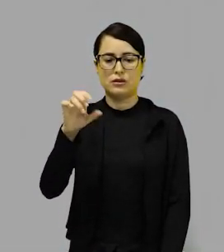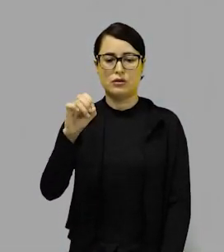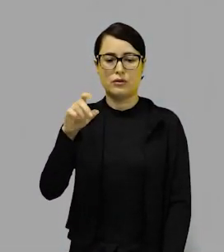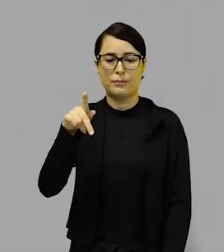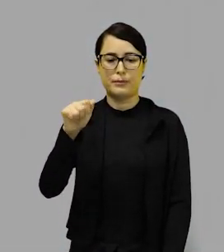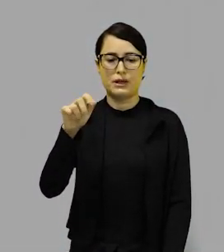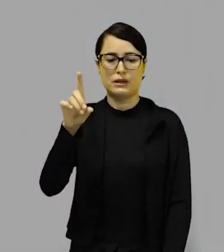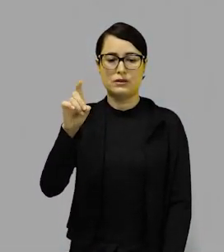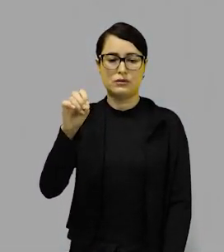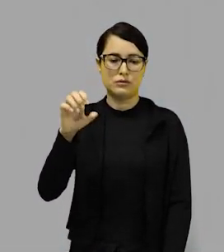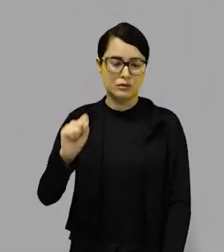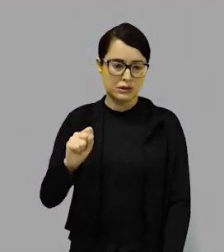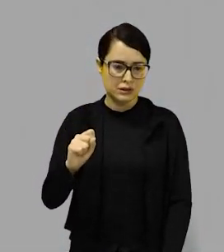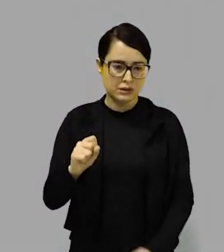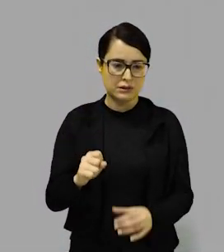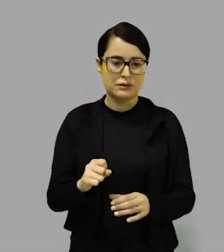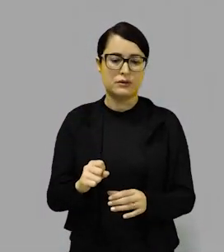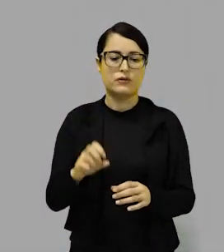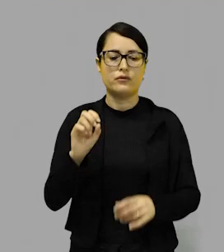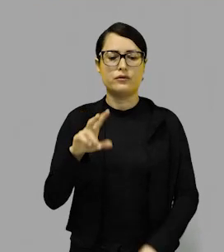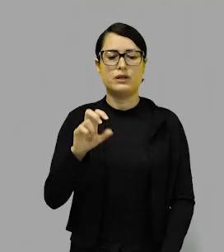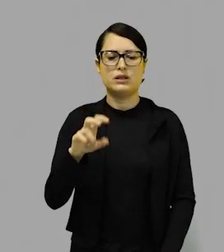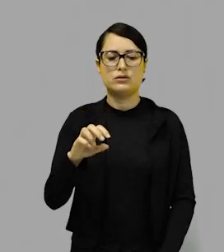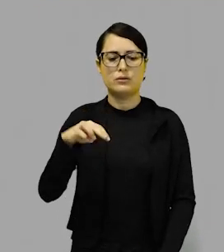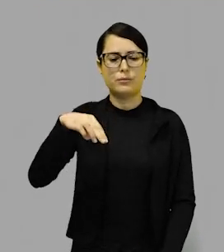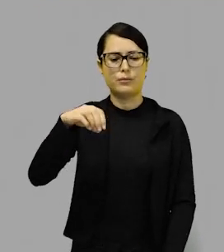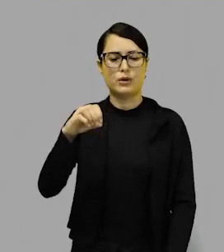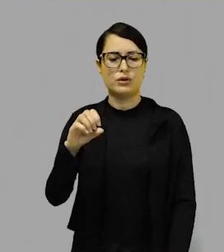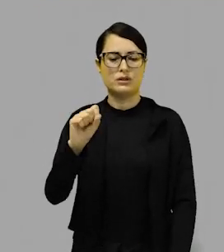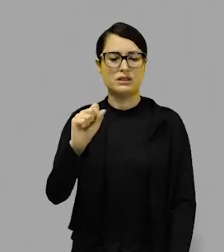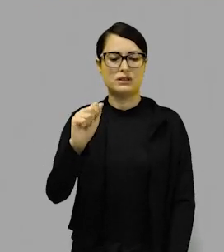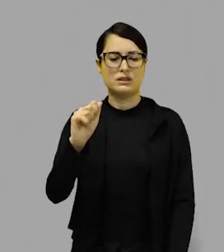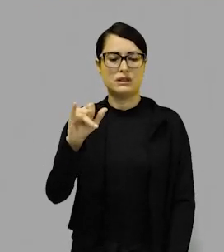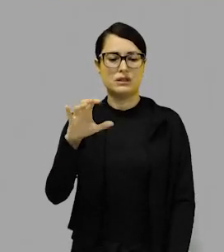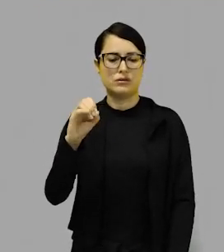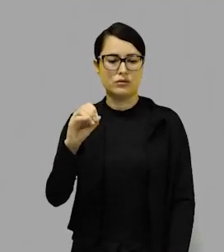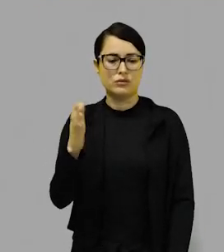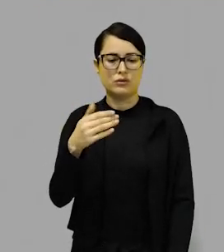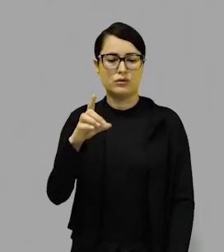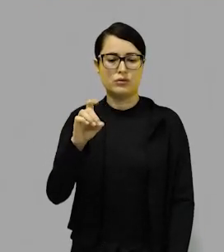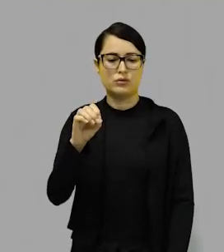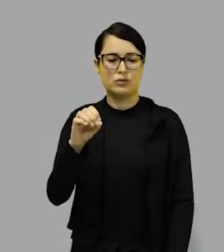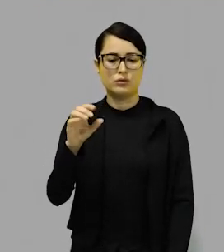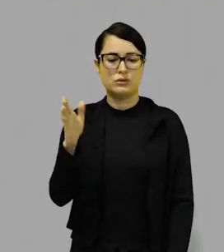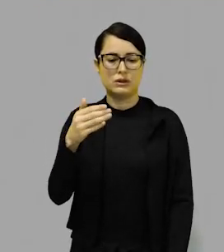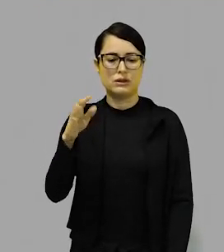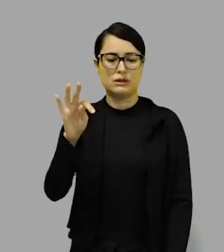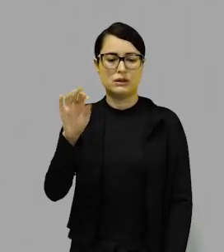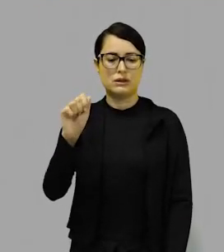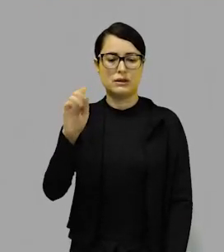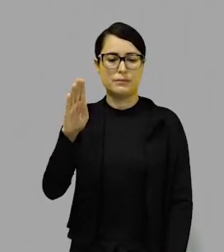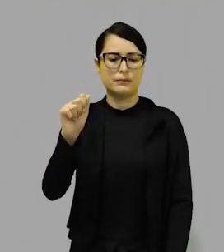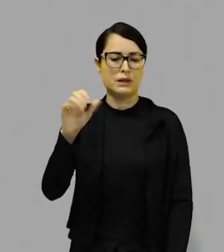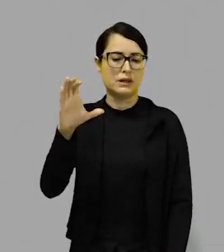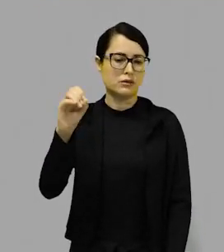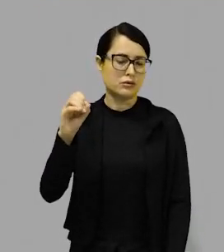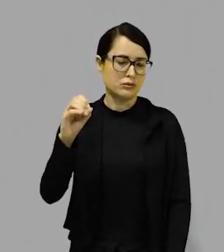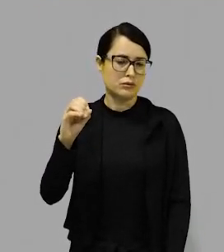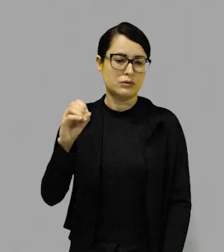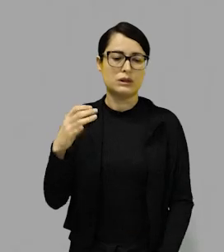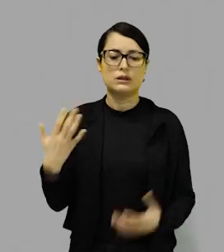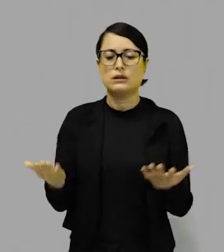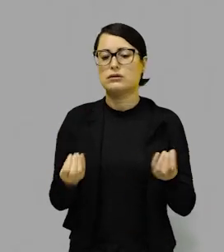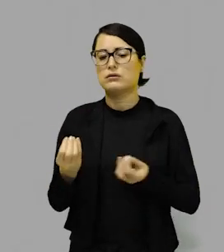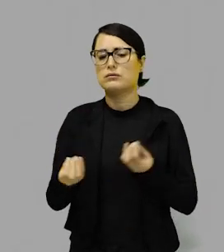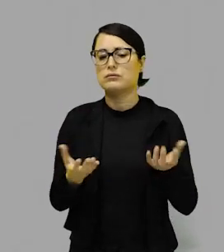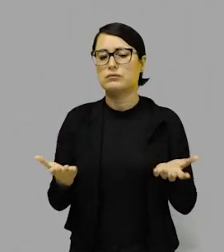né? O que é isso? As plantas que a gente utiliza para produzir fumo, né, que é chamado de tabaco, elas